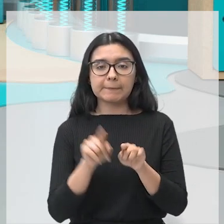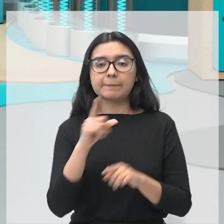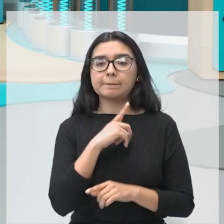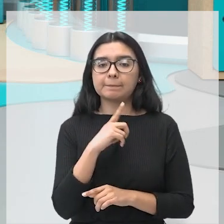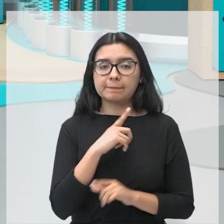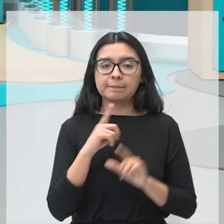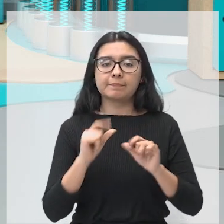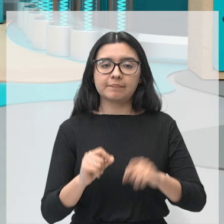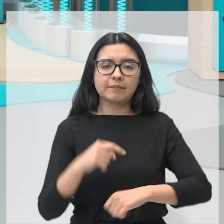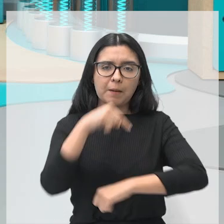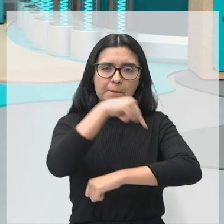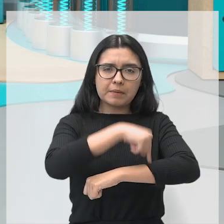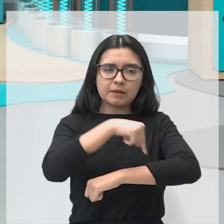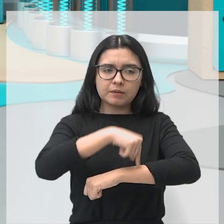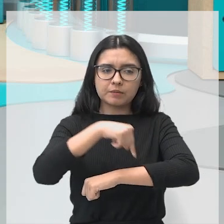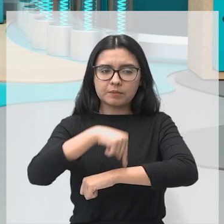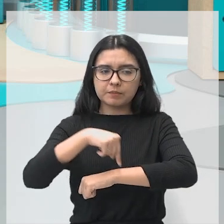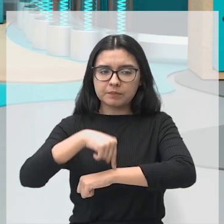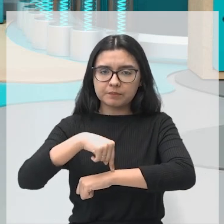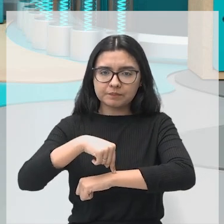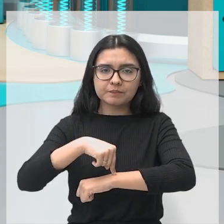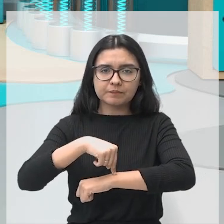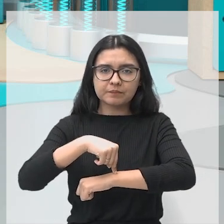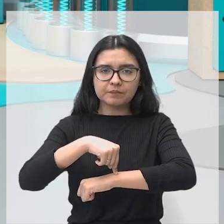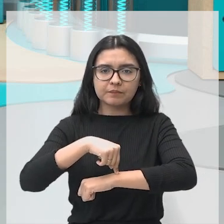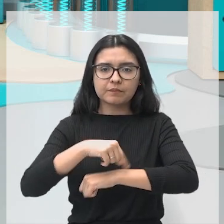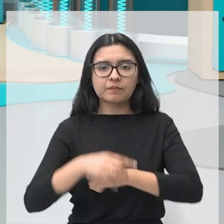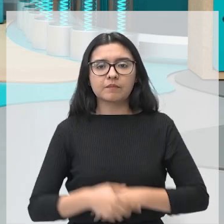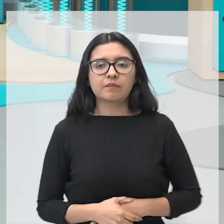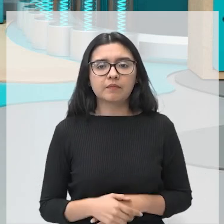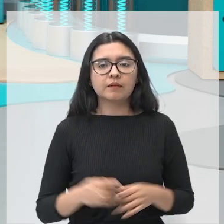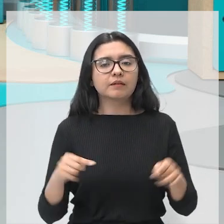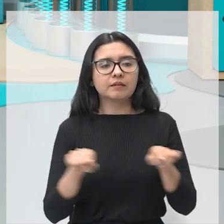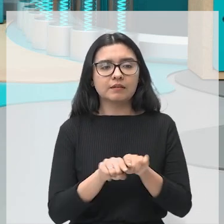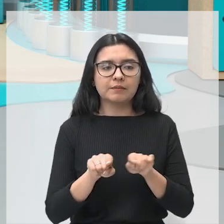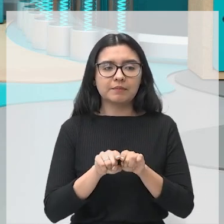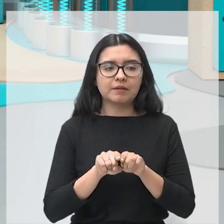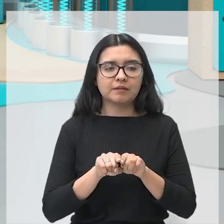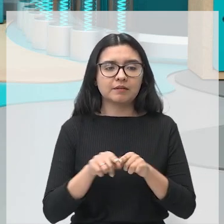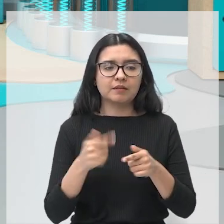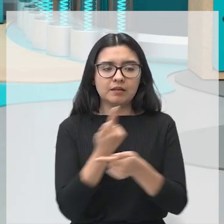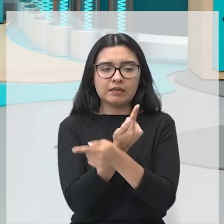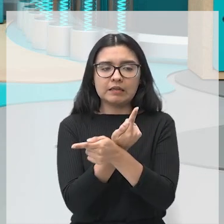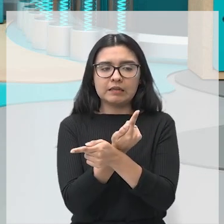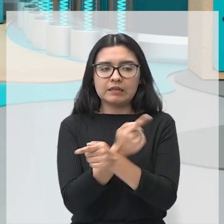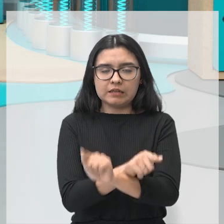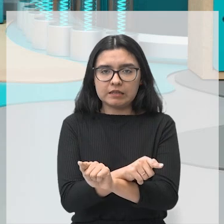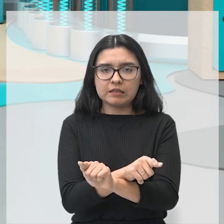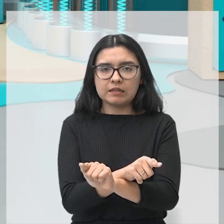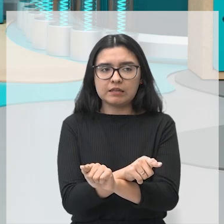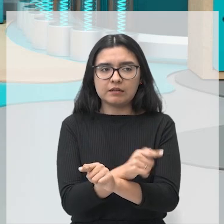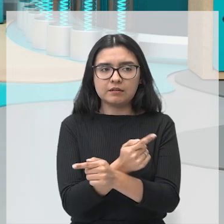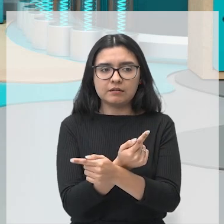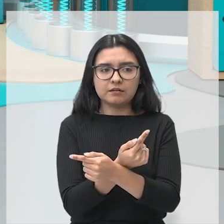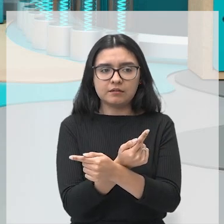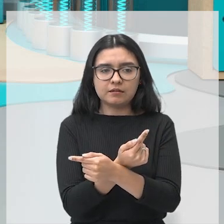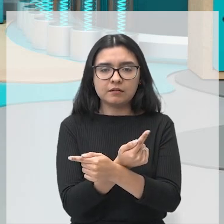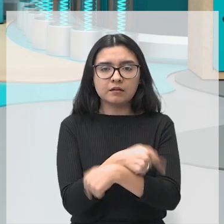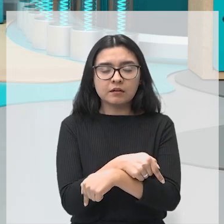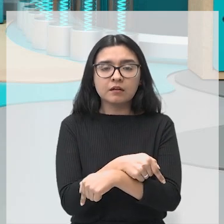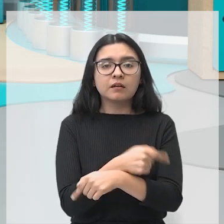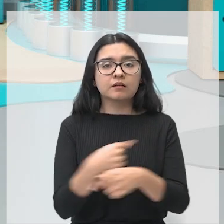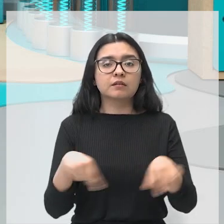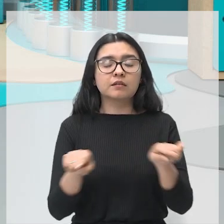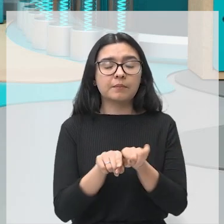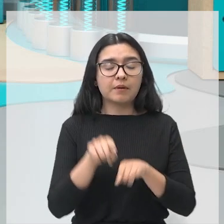como a acupuntura, como falei para vocês, que são aquelas agulhinhas. A quiropraxia, que para quem não conhece é